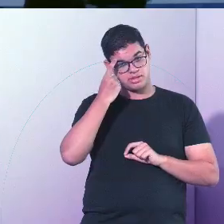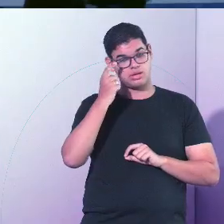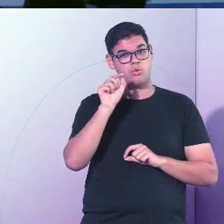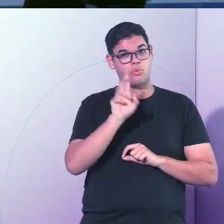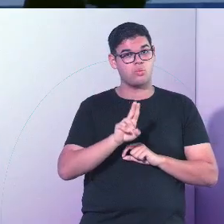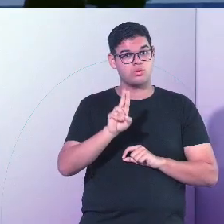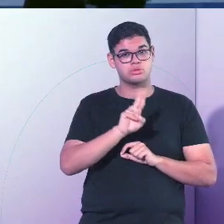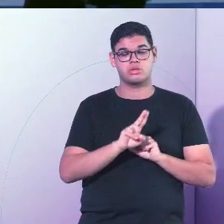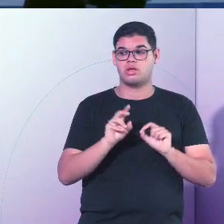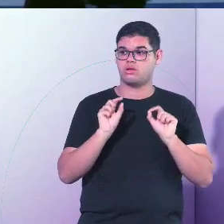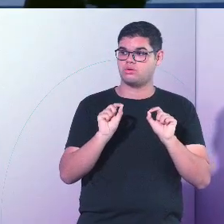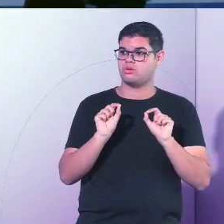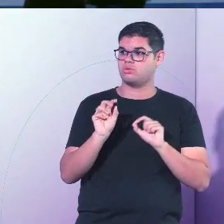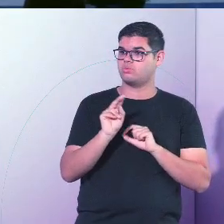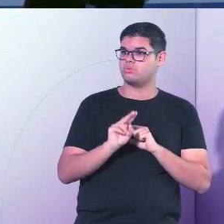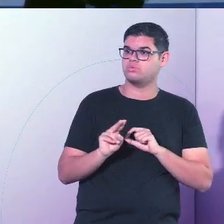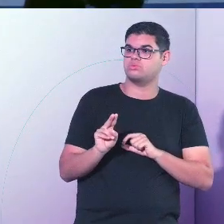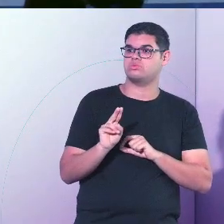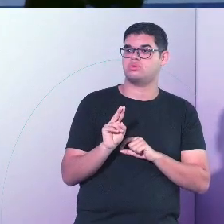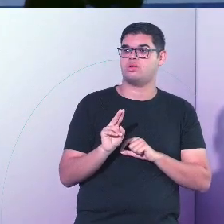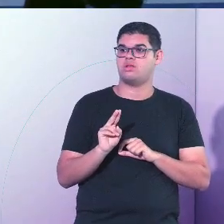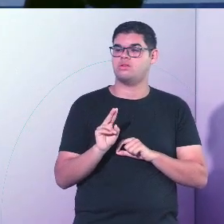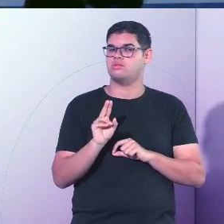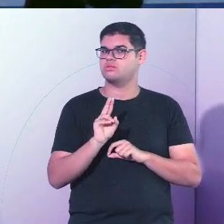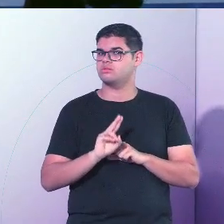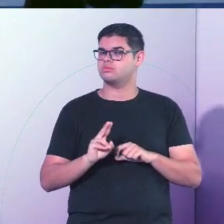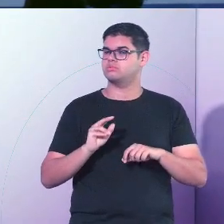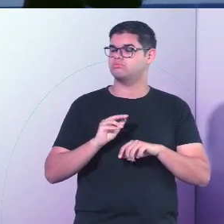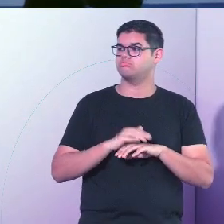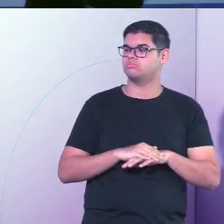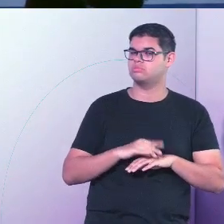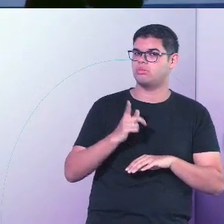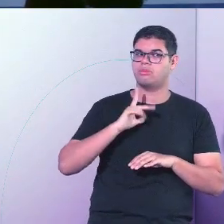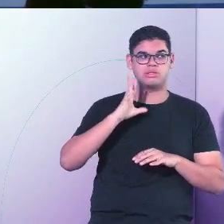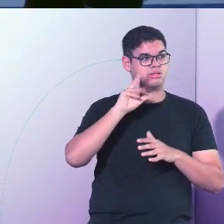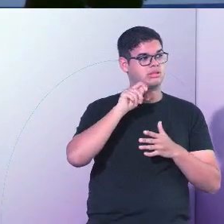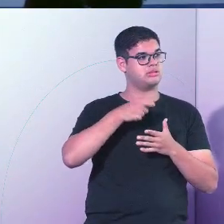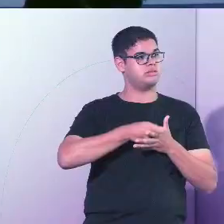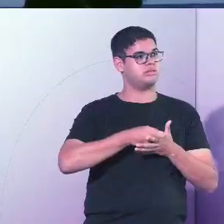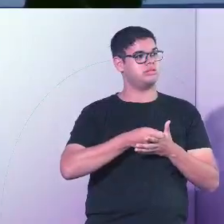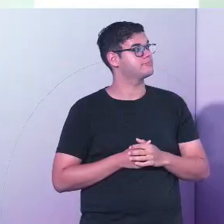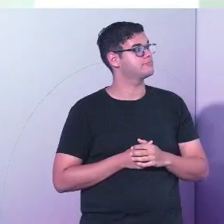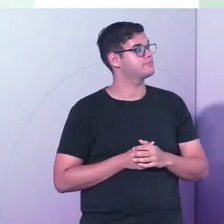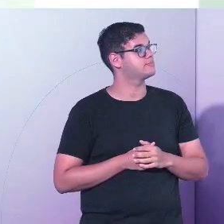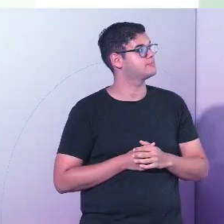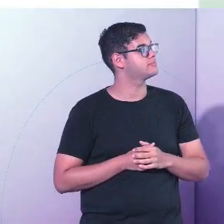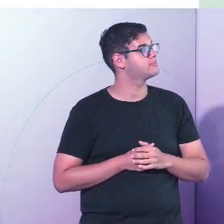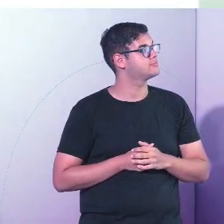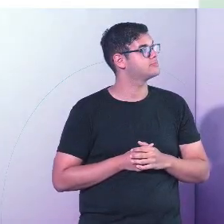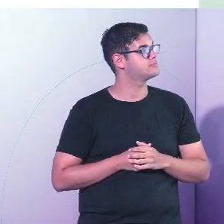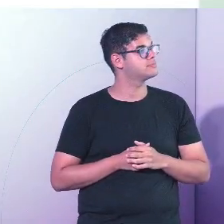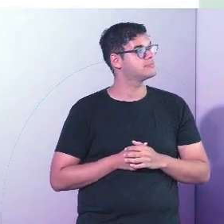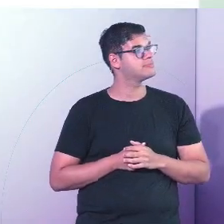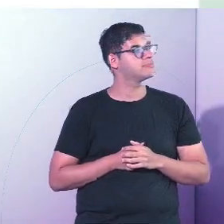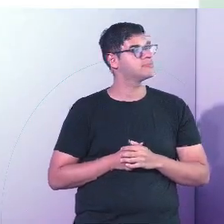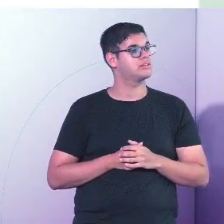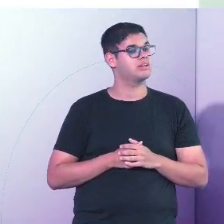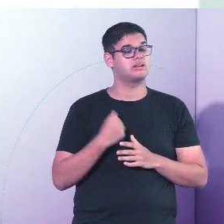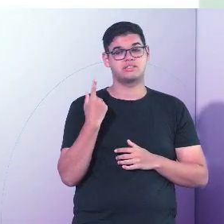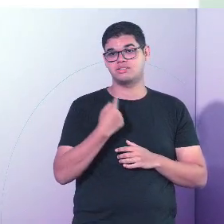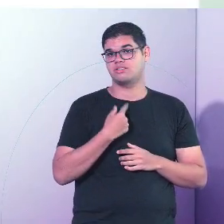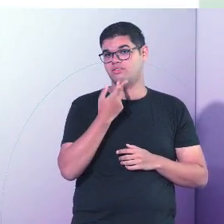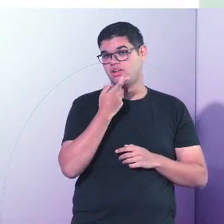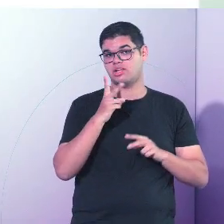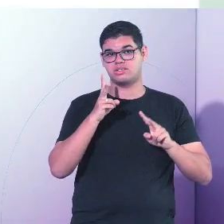estou utilizando provavelmente vão se reproduzir quando eu tomar a decisão e um produto passar a ser. Quando a gente fala das decisões,